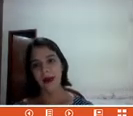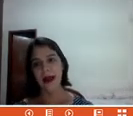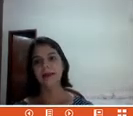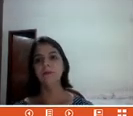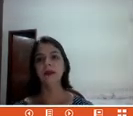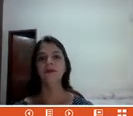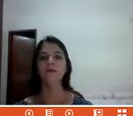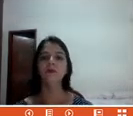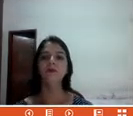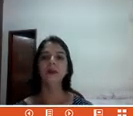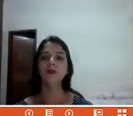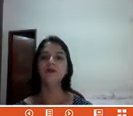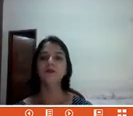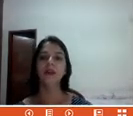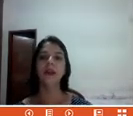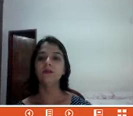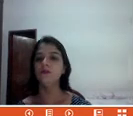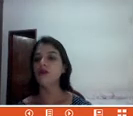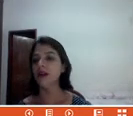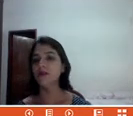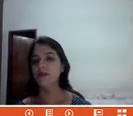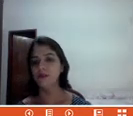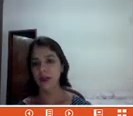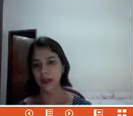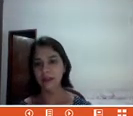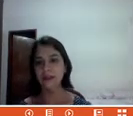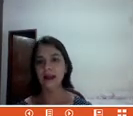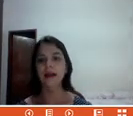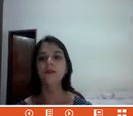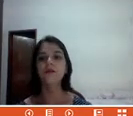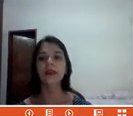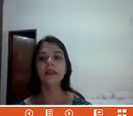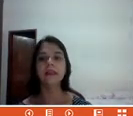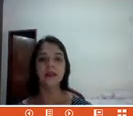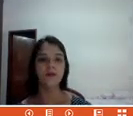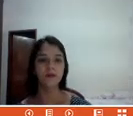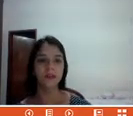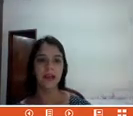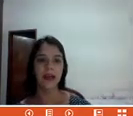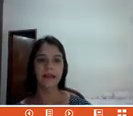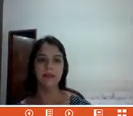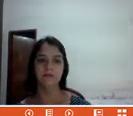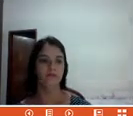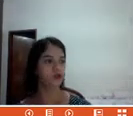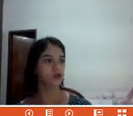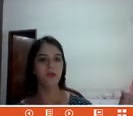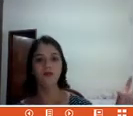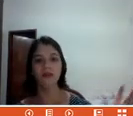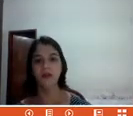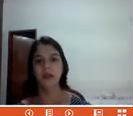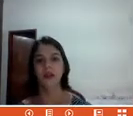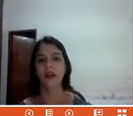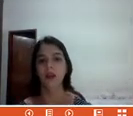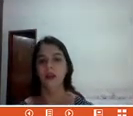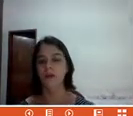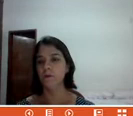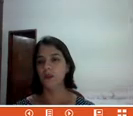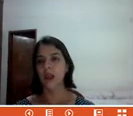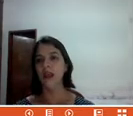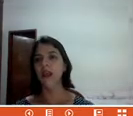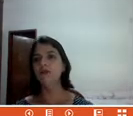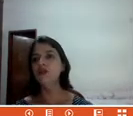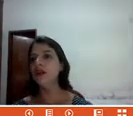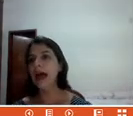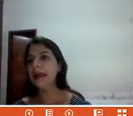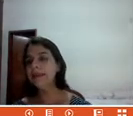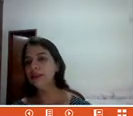se deparar também com movimentos diferentes, com gestos diferentes, tá? Então, conhecer alguns sinais soltos por aí,